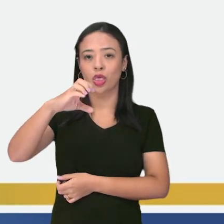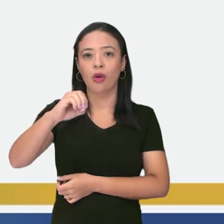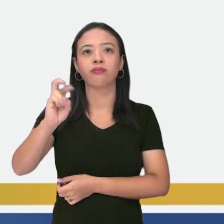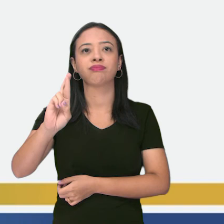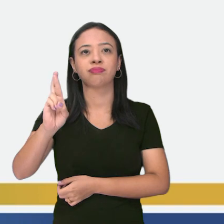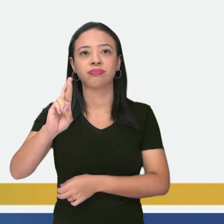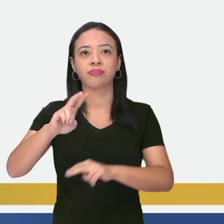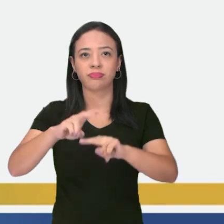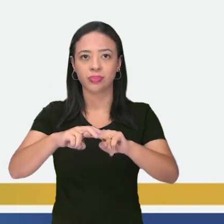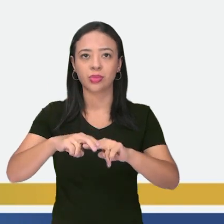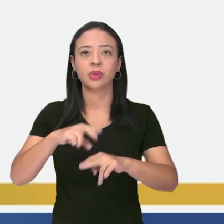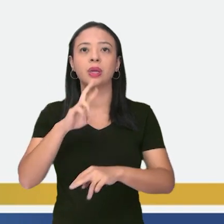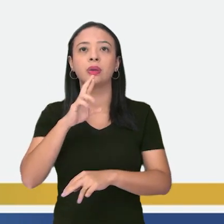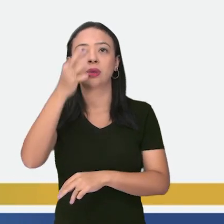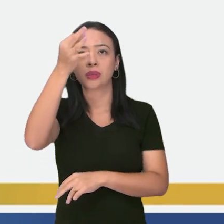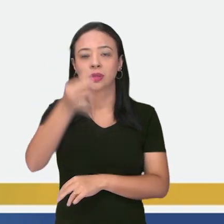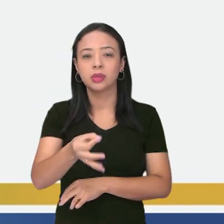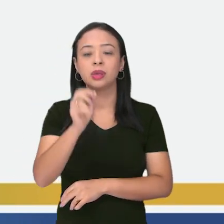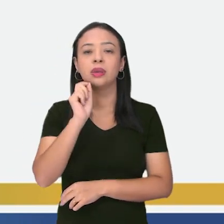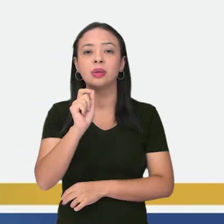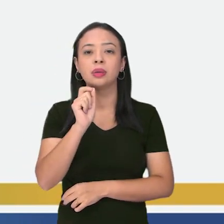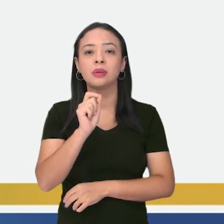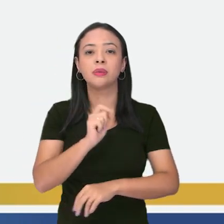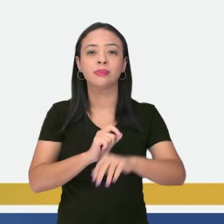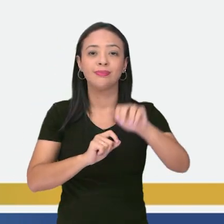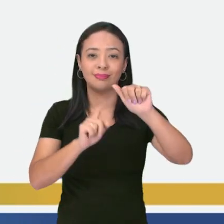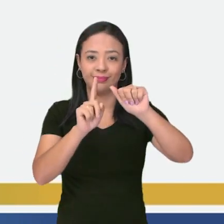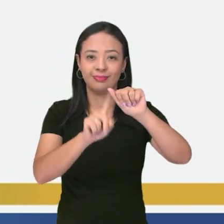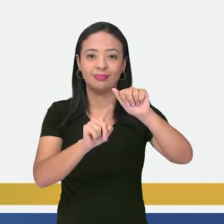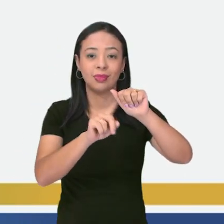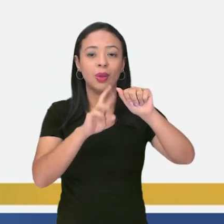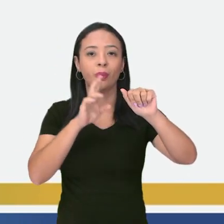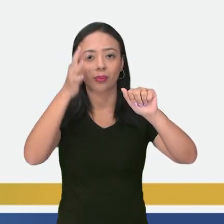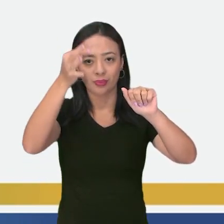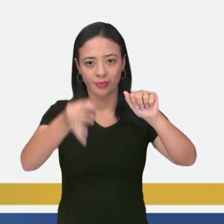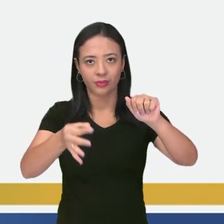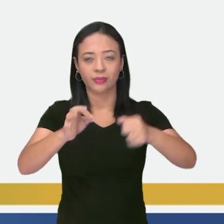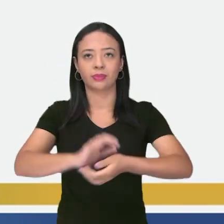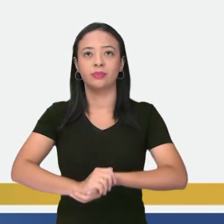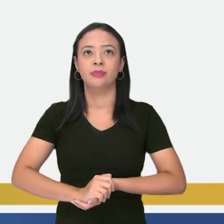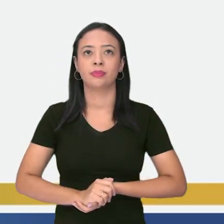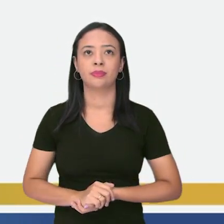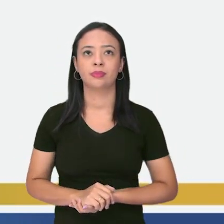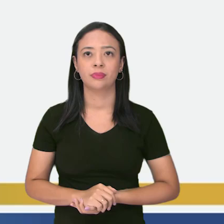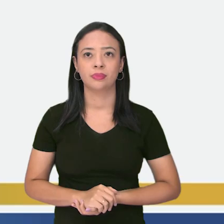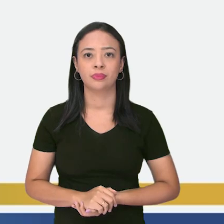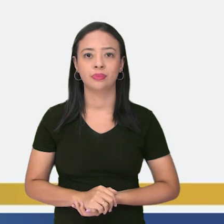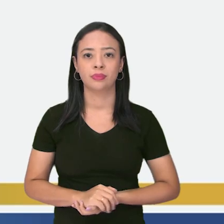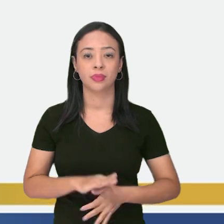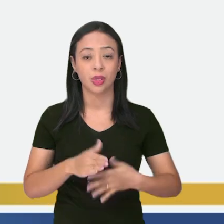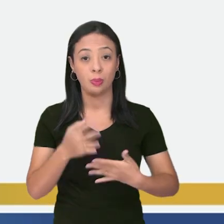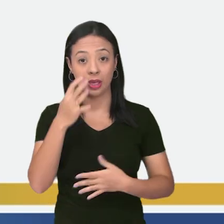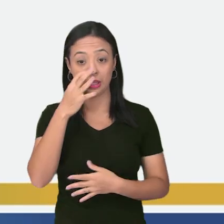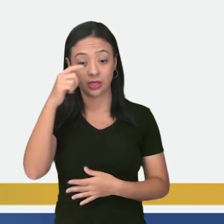Com isso aí nós temos, portanto, a letra A como resposta. Para rever